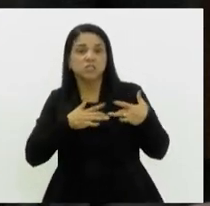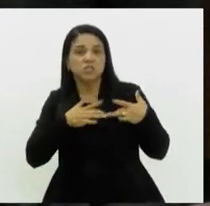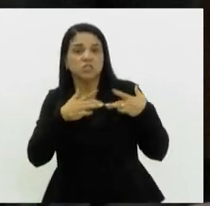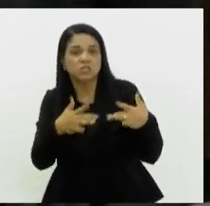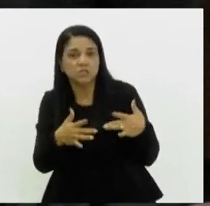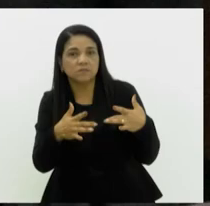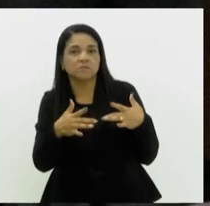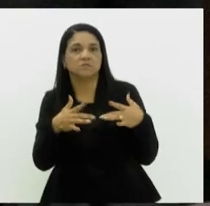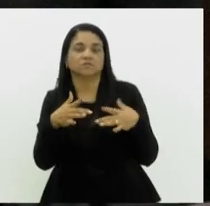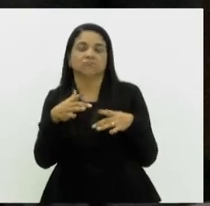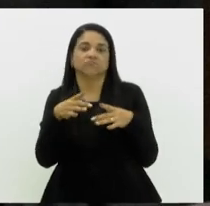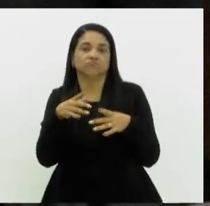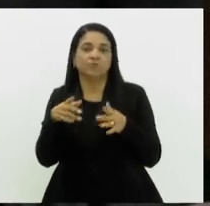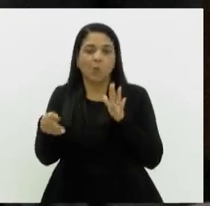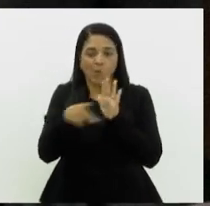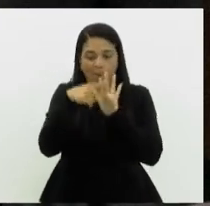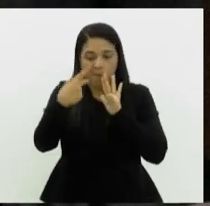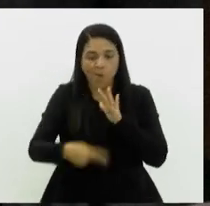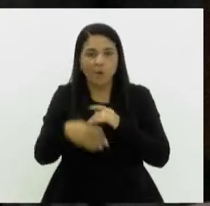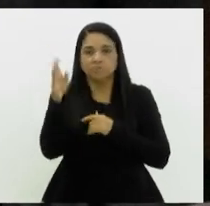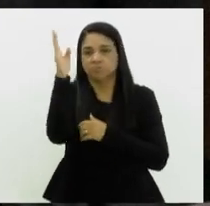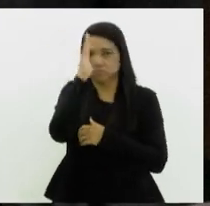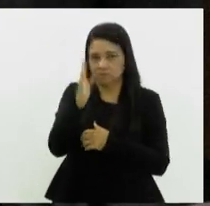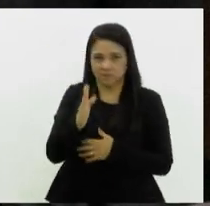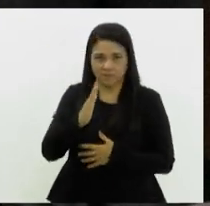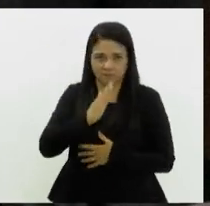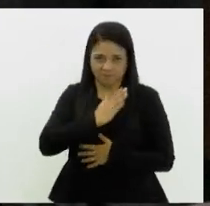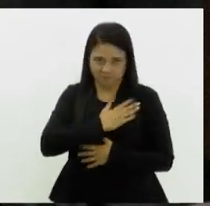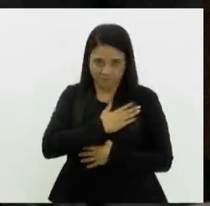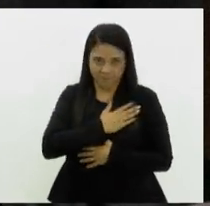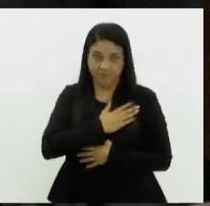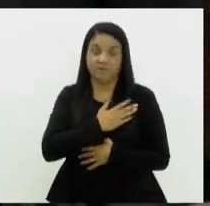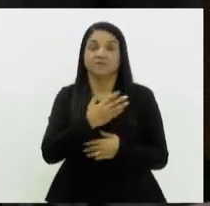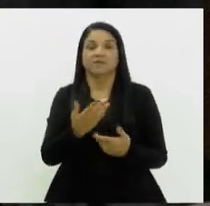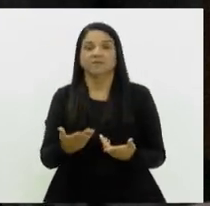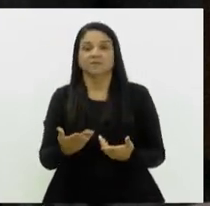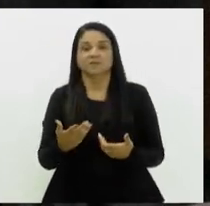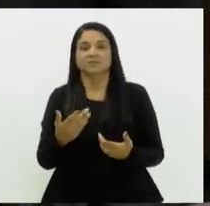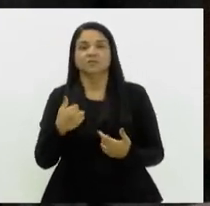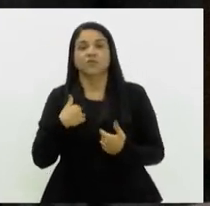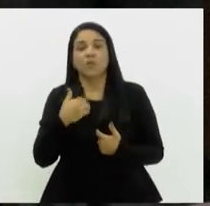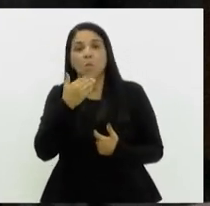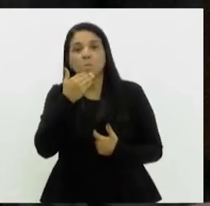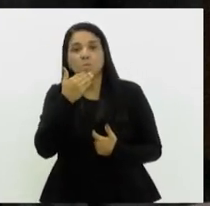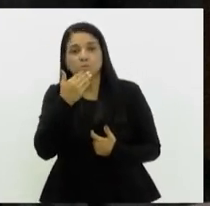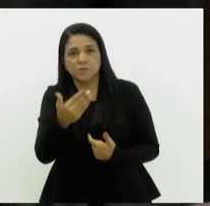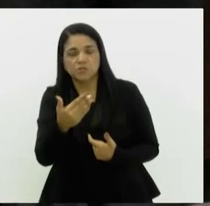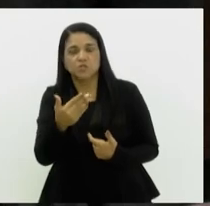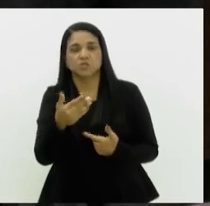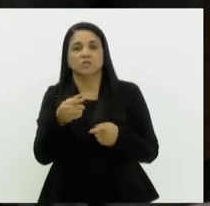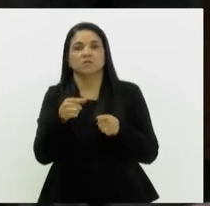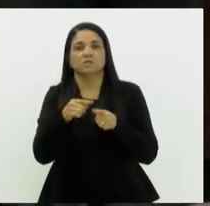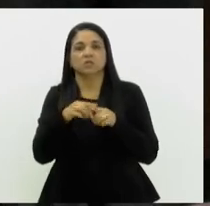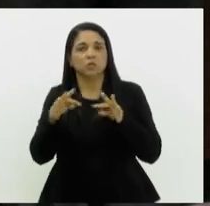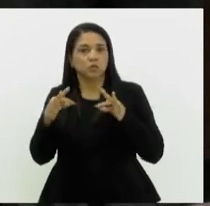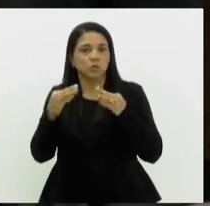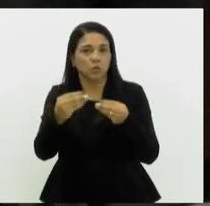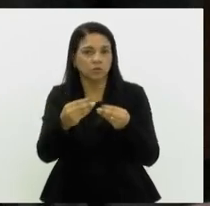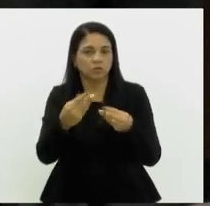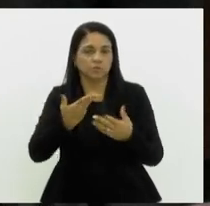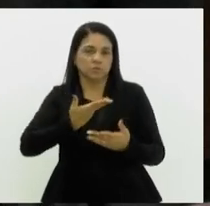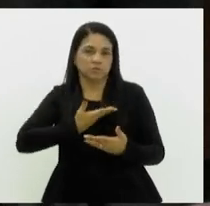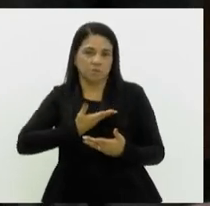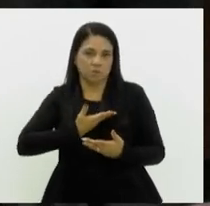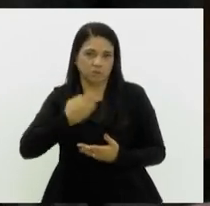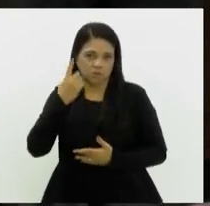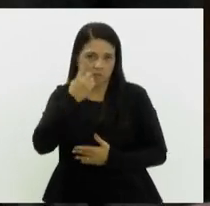solidariedade dos brasileiros, dos nossos compatriotas, e aqui venho urgir não só os companheiros da Assembleia, nosso gabinete começou essa